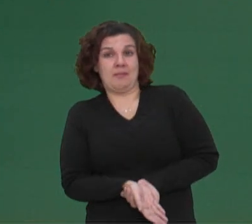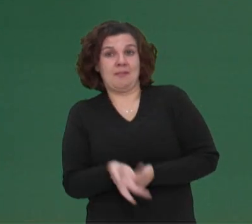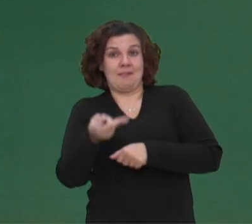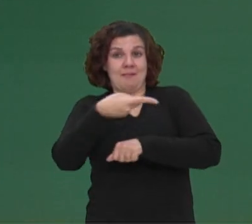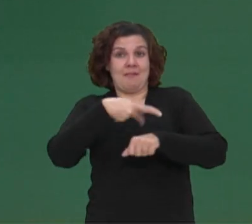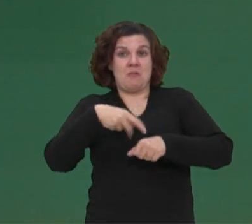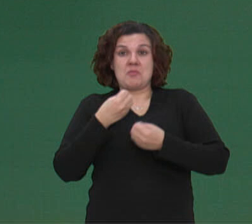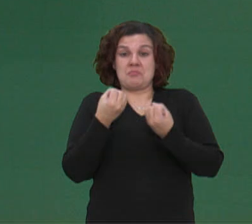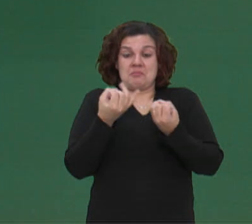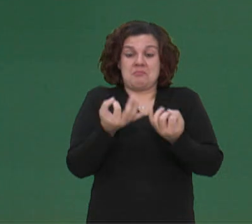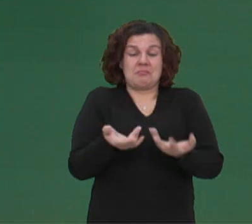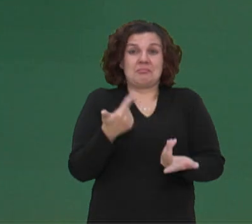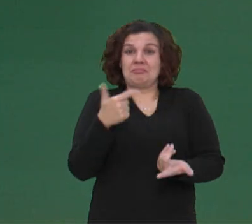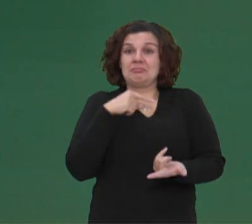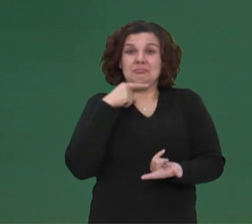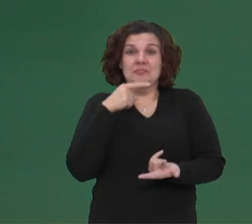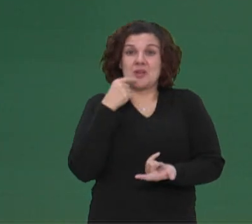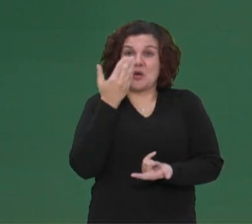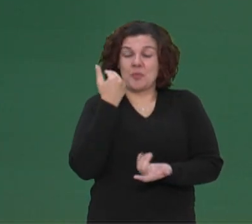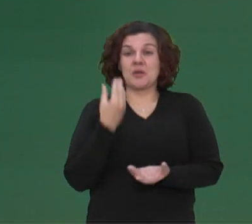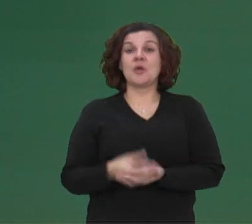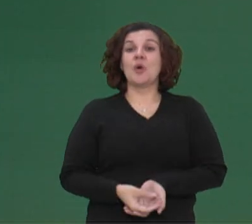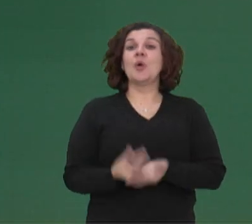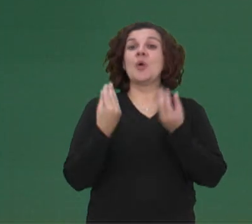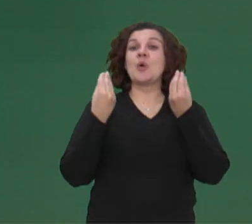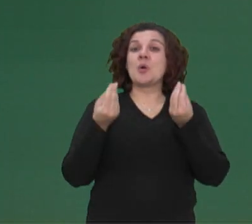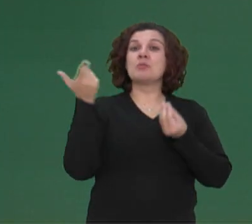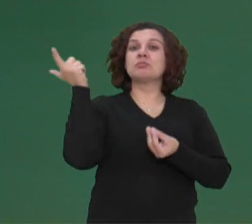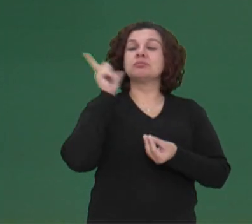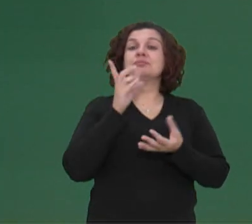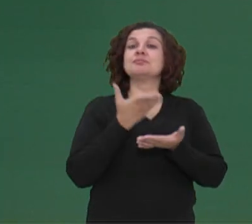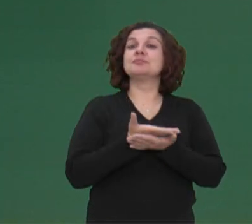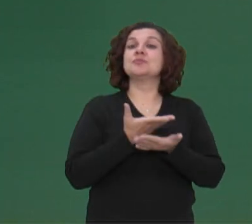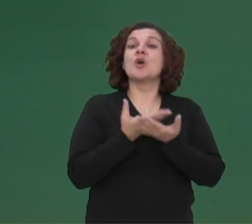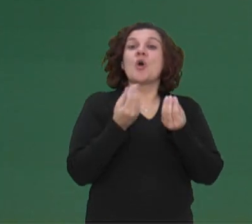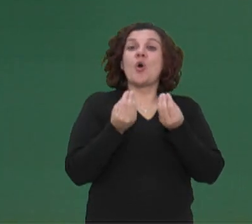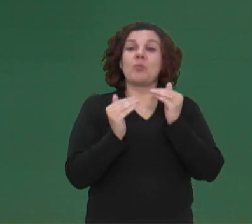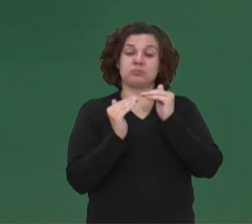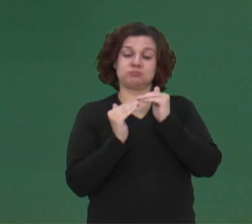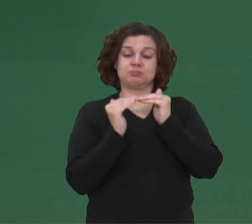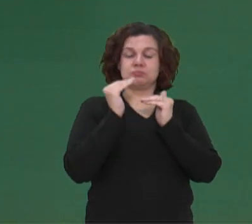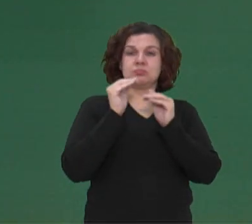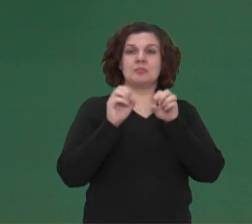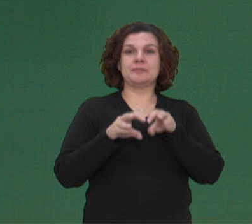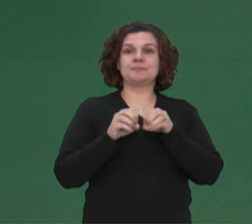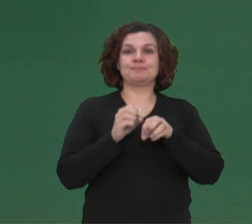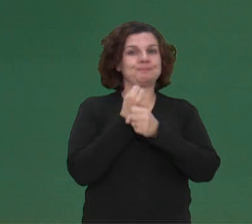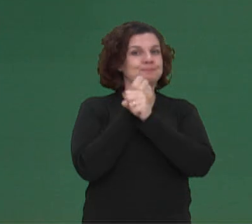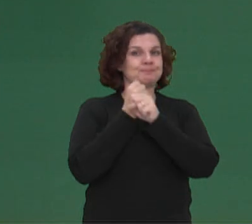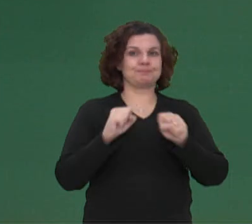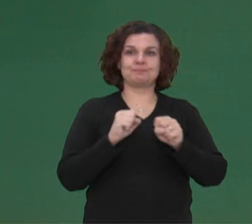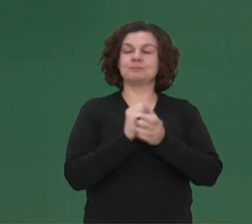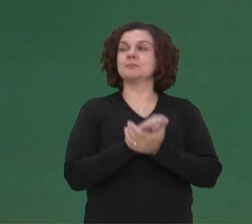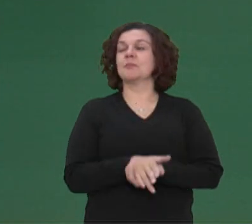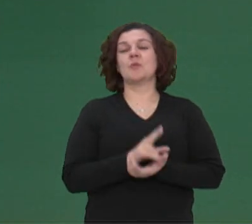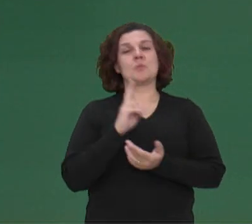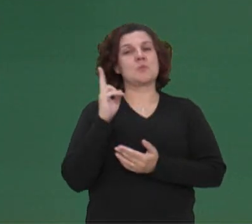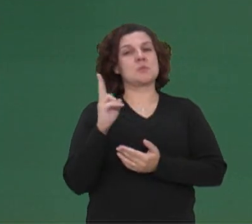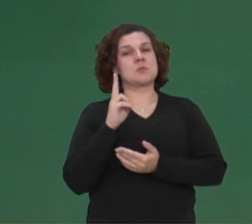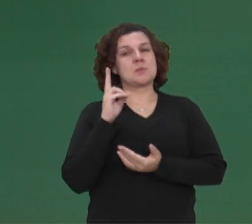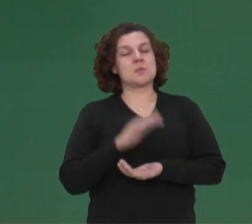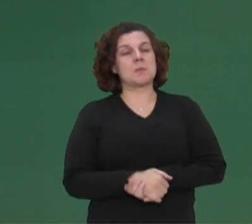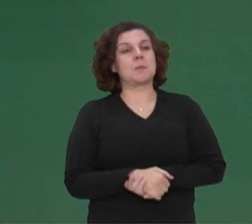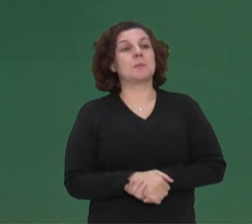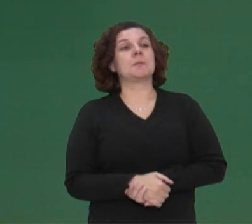países? Imagine o nível da educação, ok? Portanto, este nível da educação